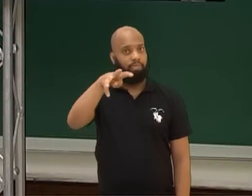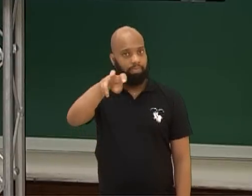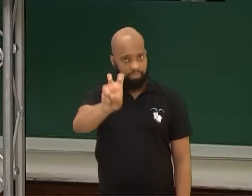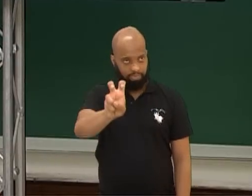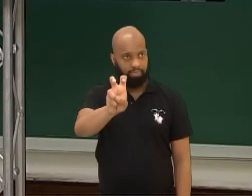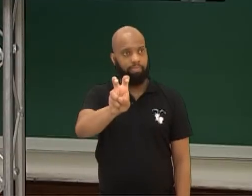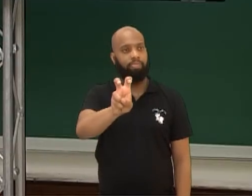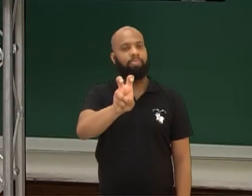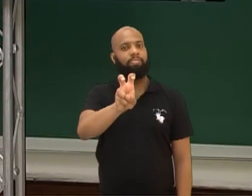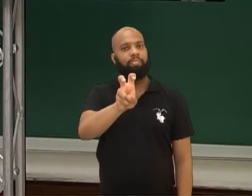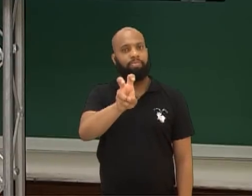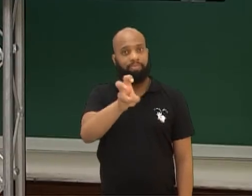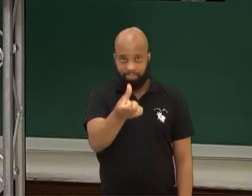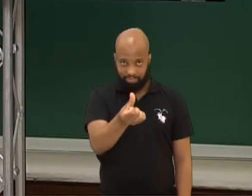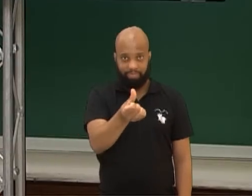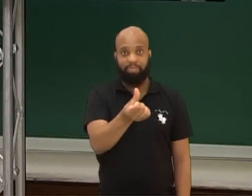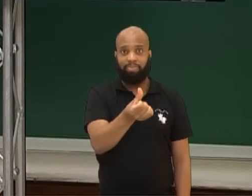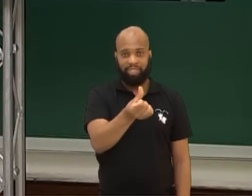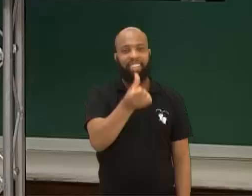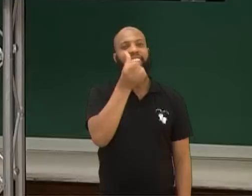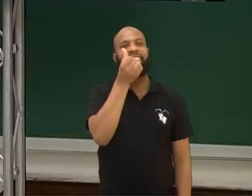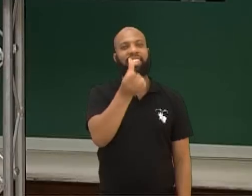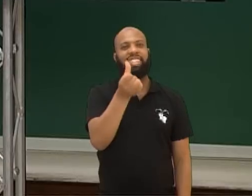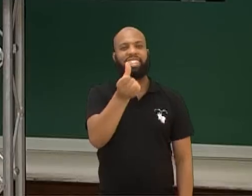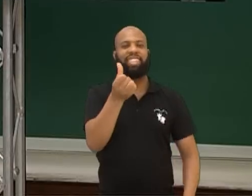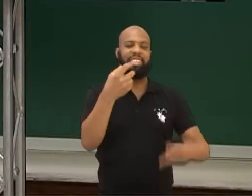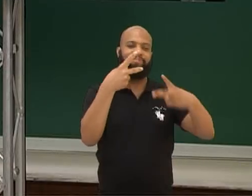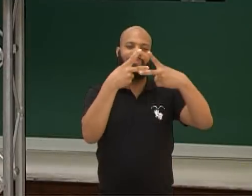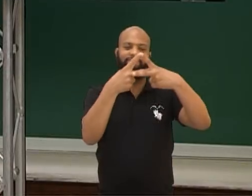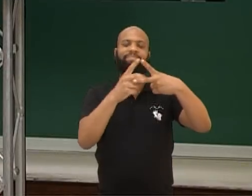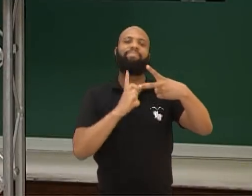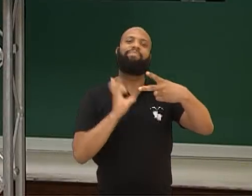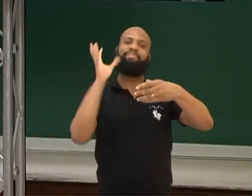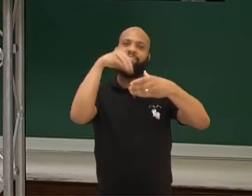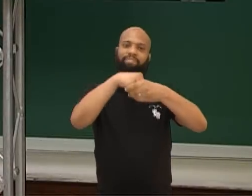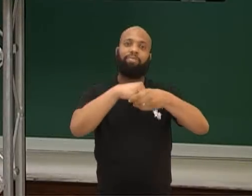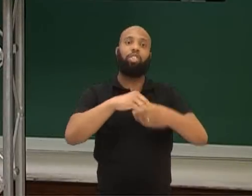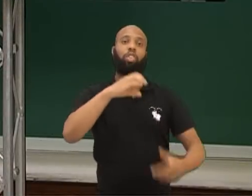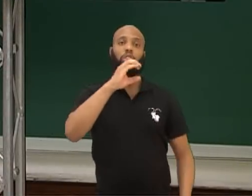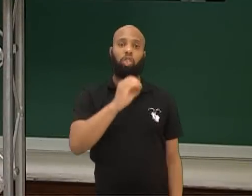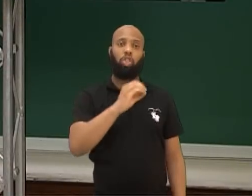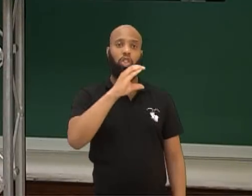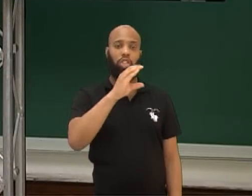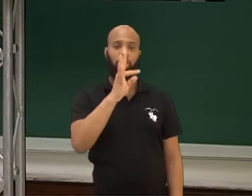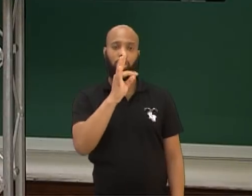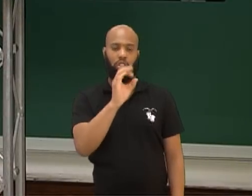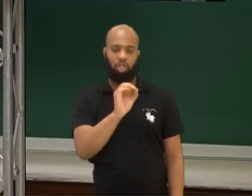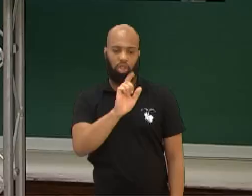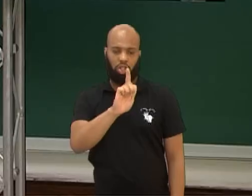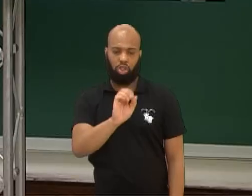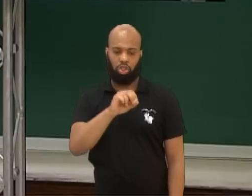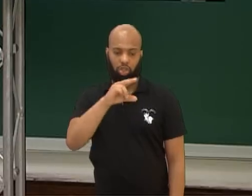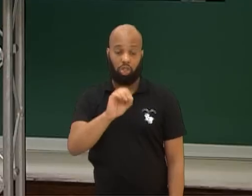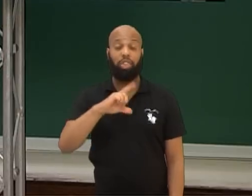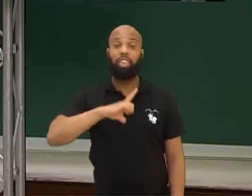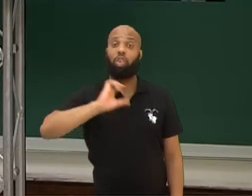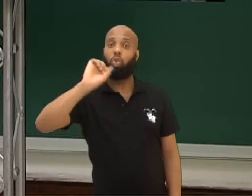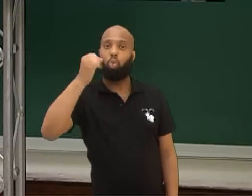4, 5, 6 triângulos. Então, veja bem, o meu octógono tem 8 lados. Eu